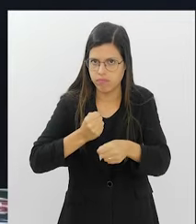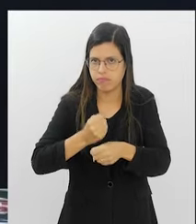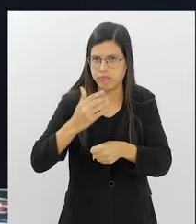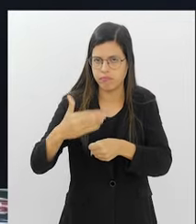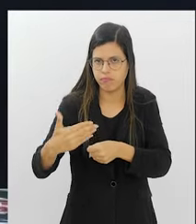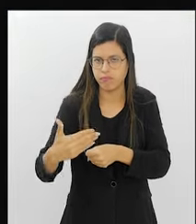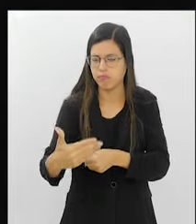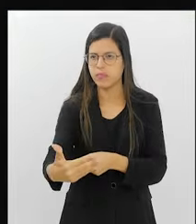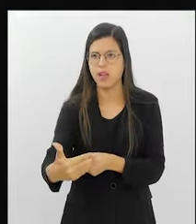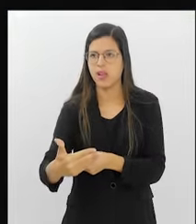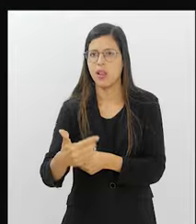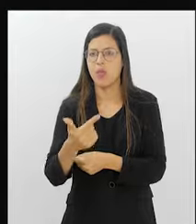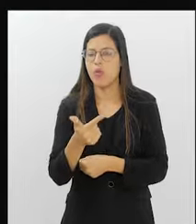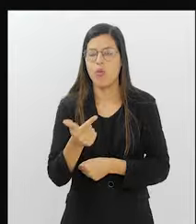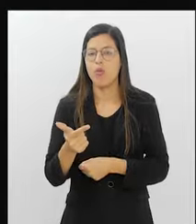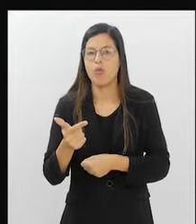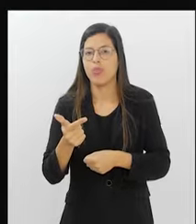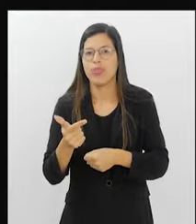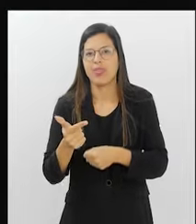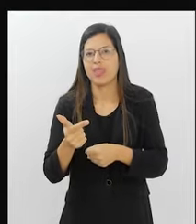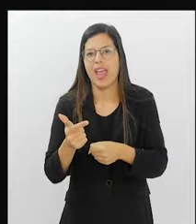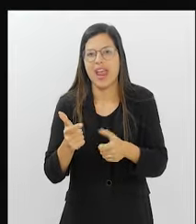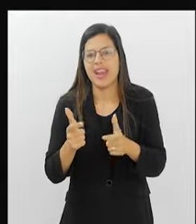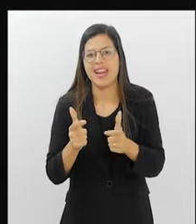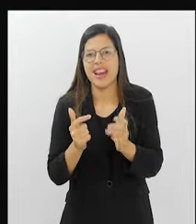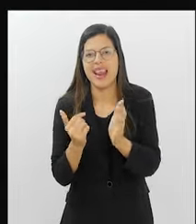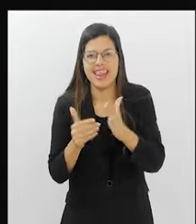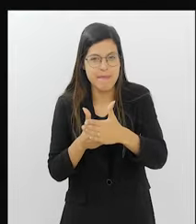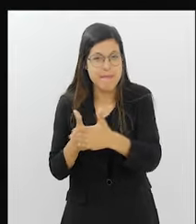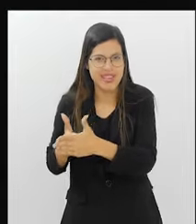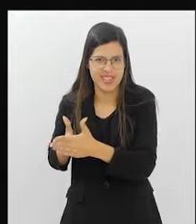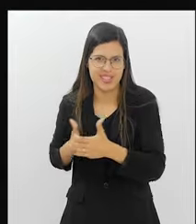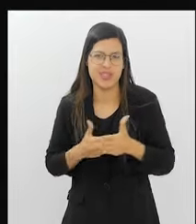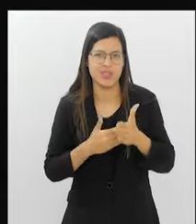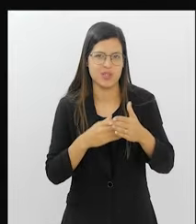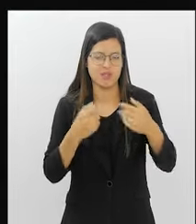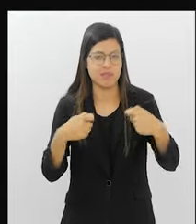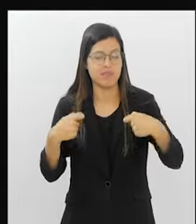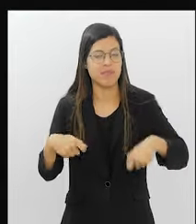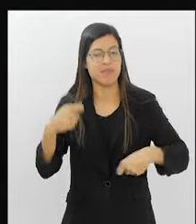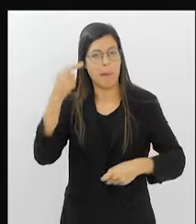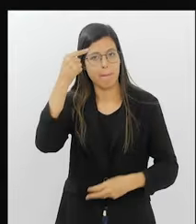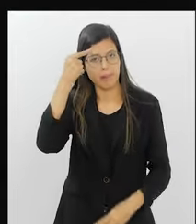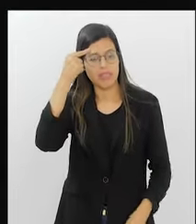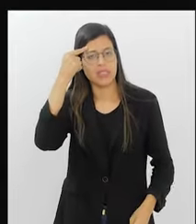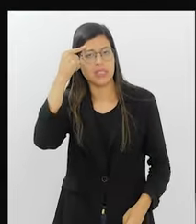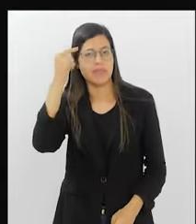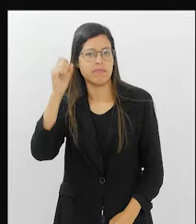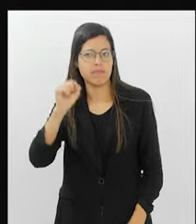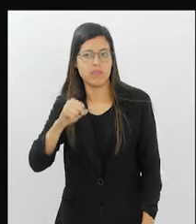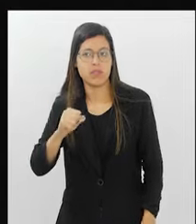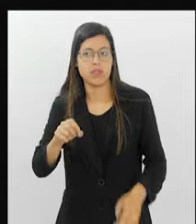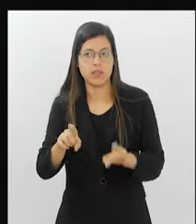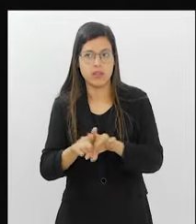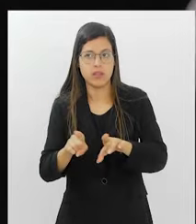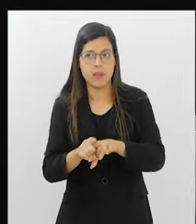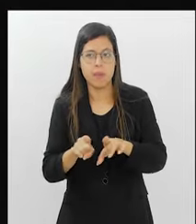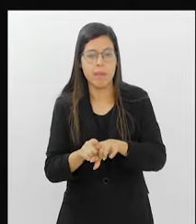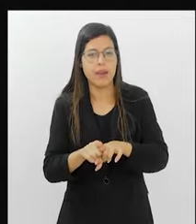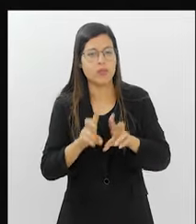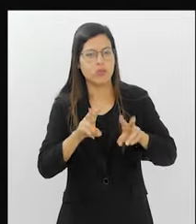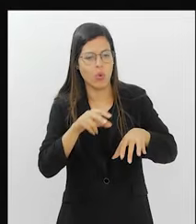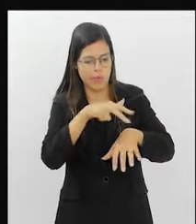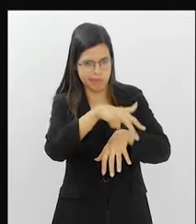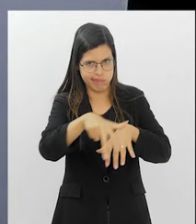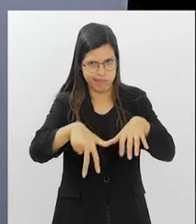passa é não tem tamanho né só cresce só cresce eu acho que pode ser repensado sim eu acho também que o